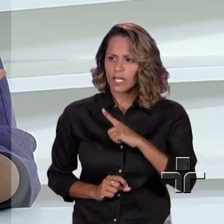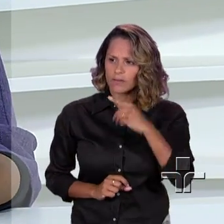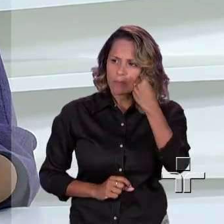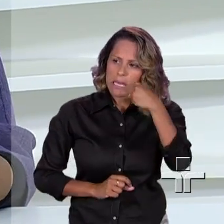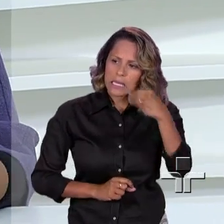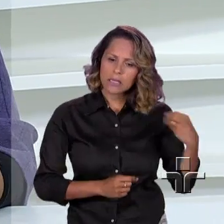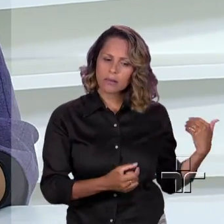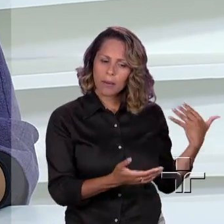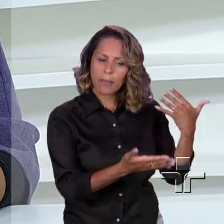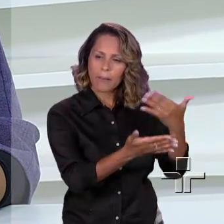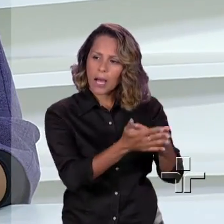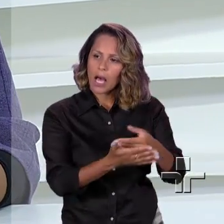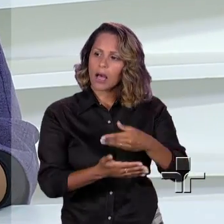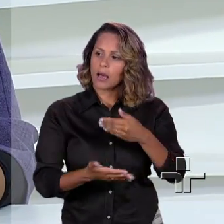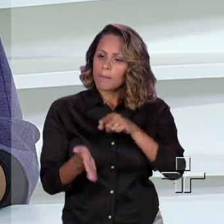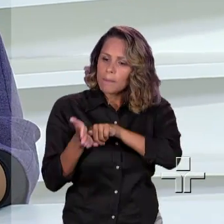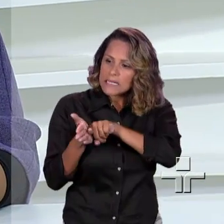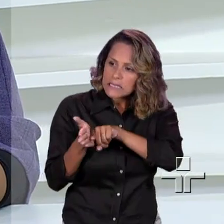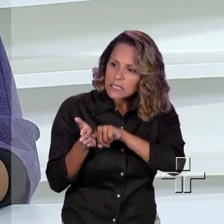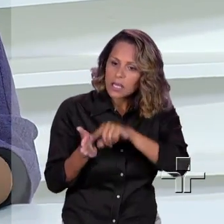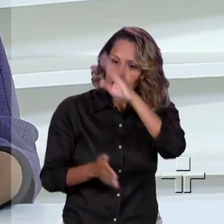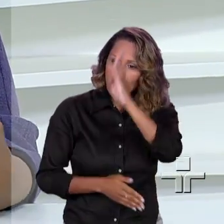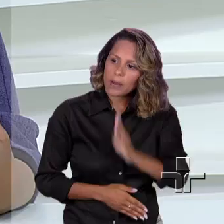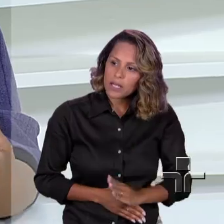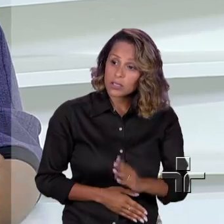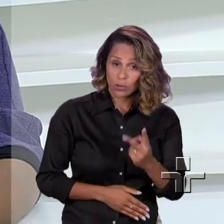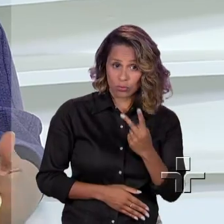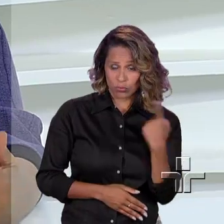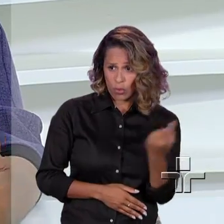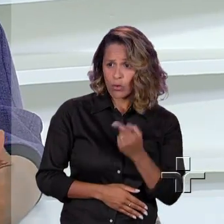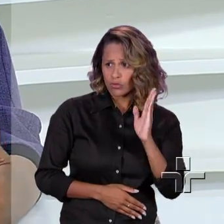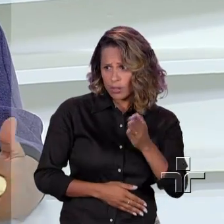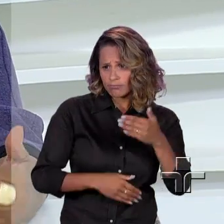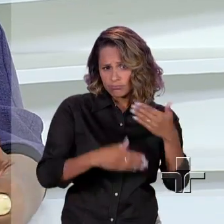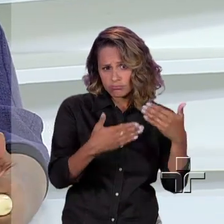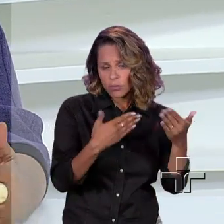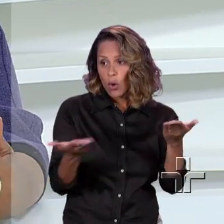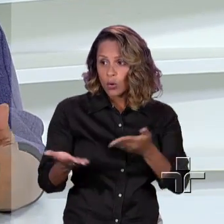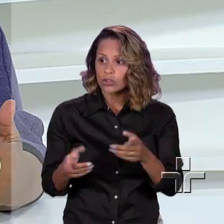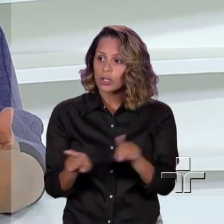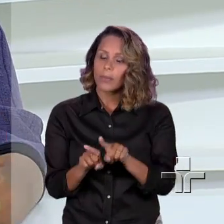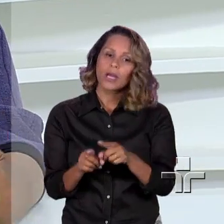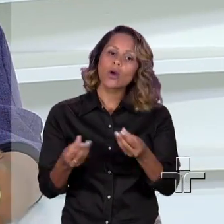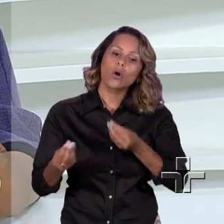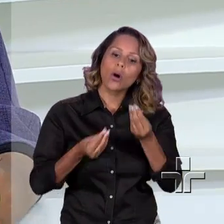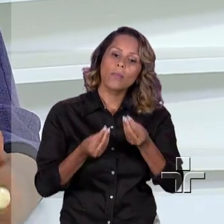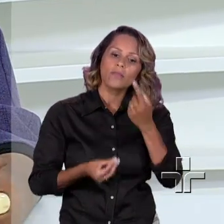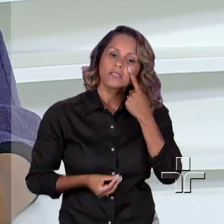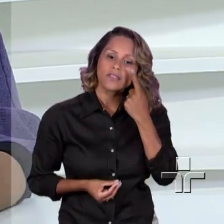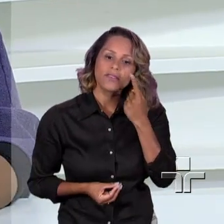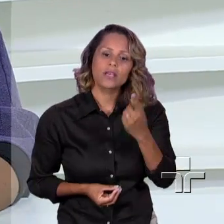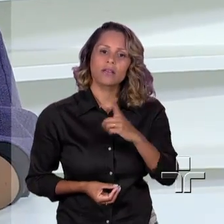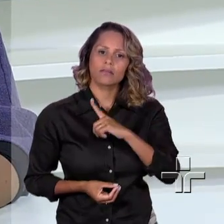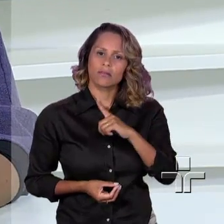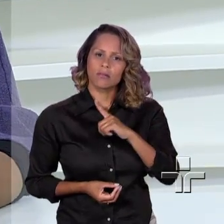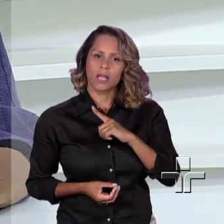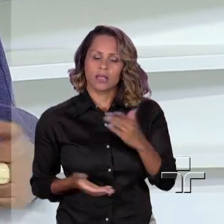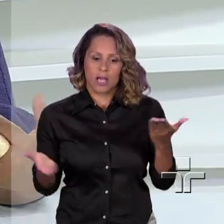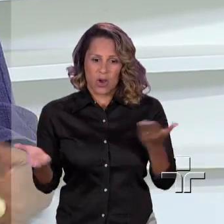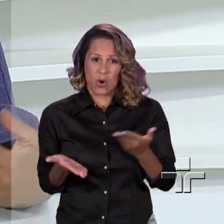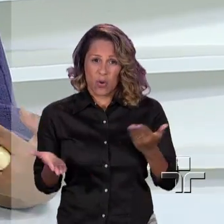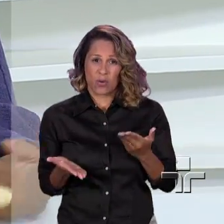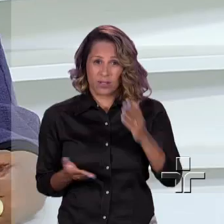gente já falou um pouco aqui hoje nessa conversa, como que você lê esse recrudescimento, esse conservadorismo que se instaurou no Brasil